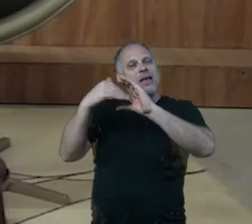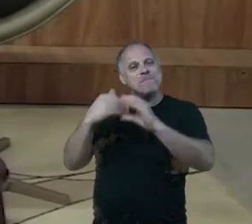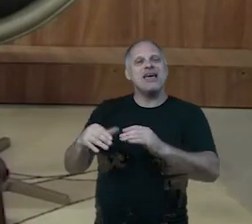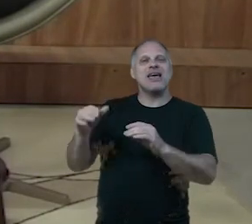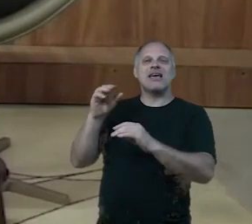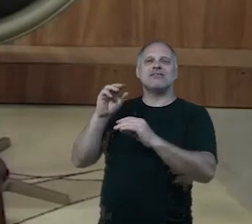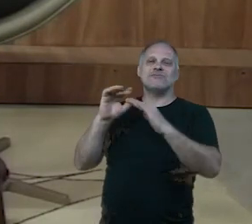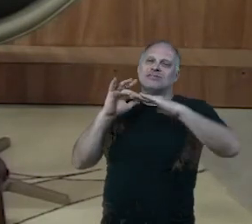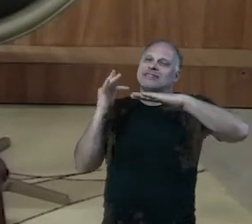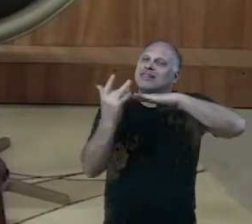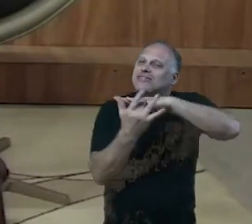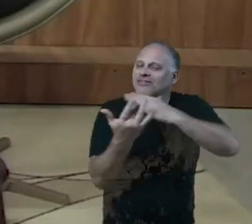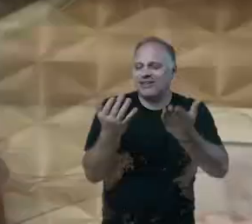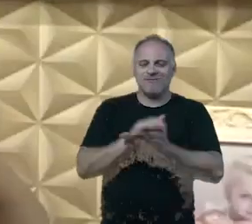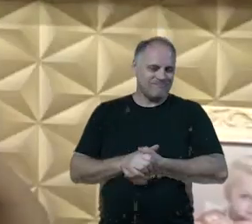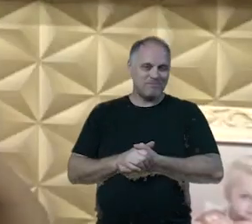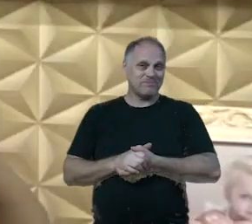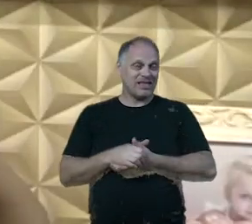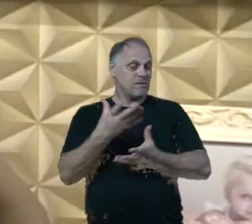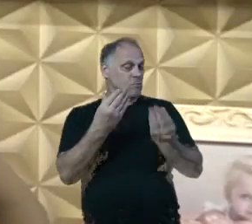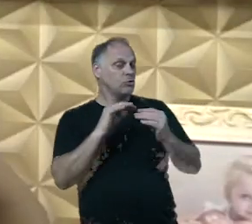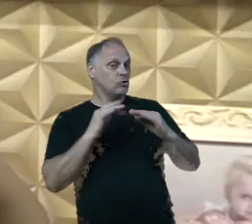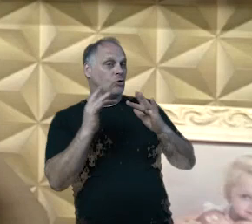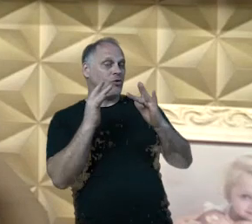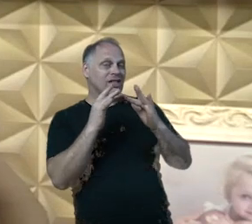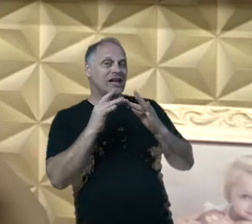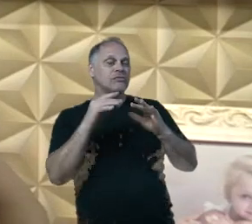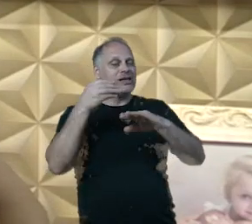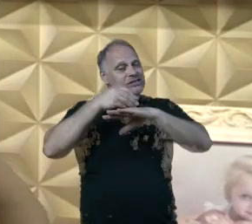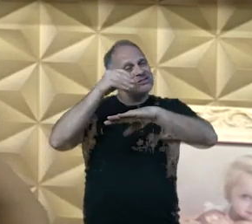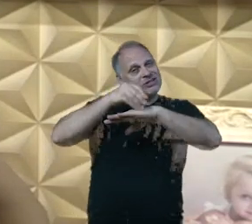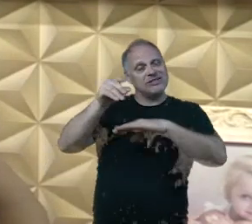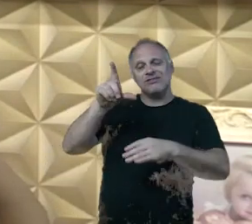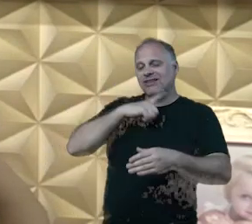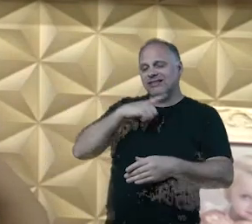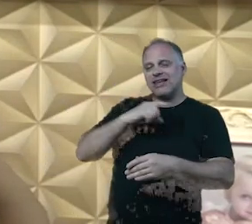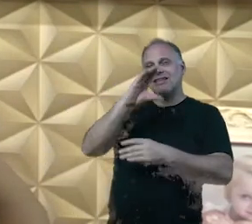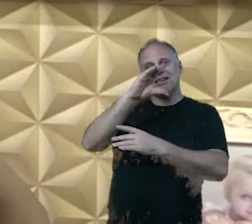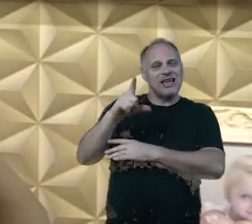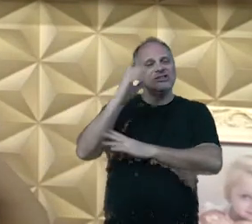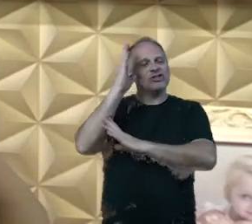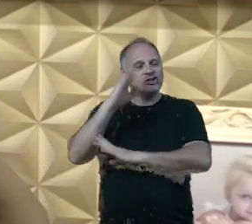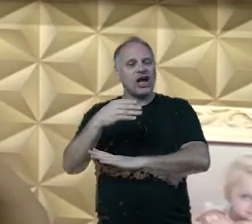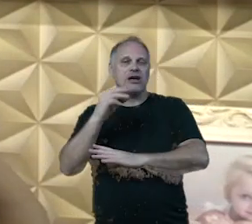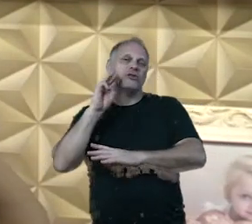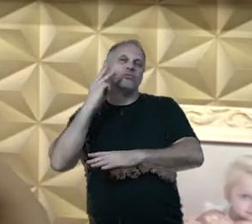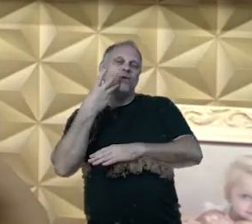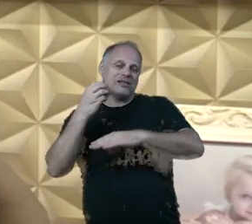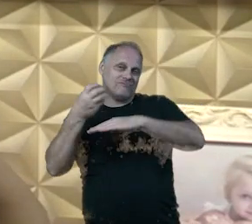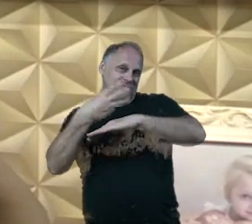contigo? A maioria dos meus contatos vem ou por indicação de clientes que passam o meu